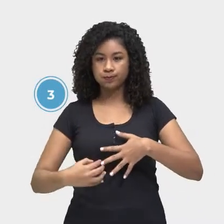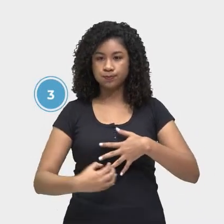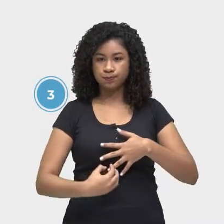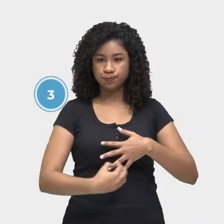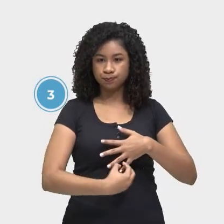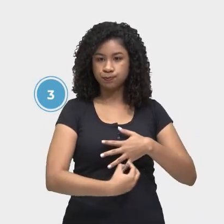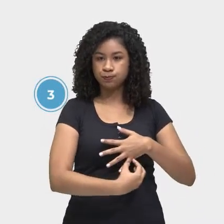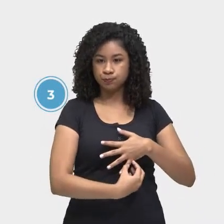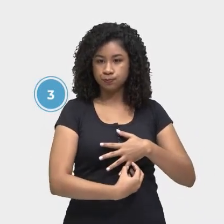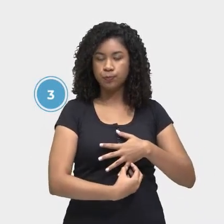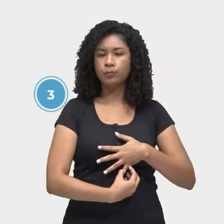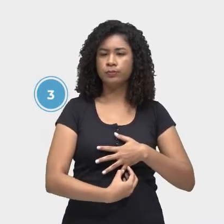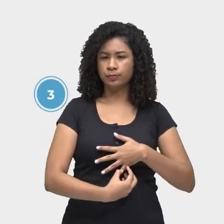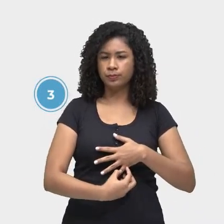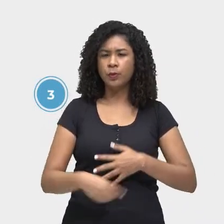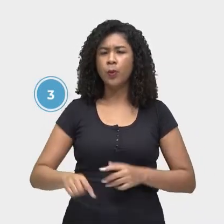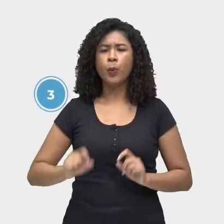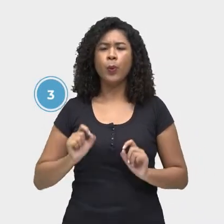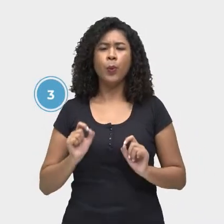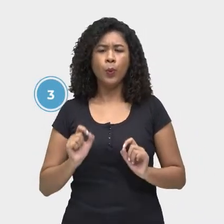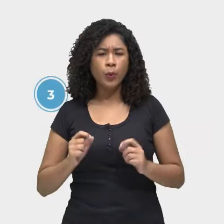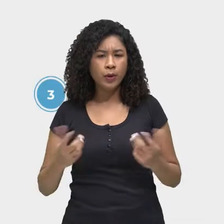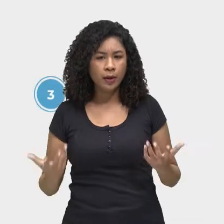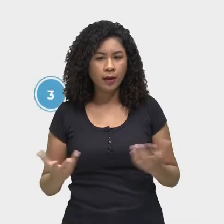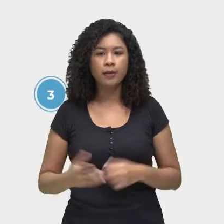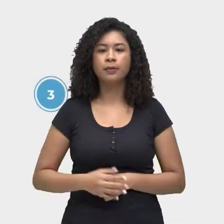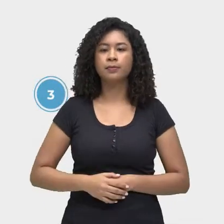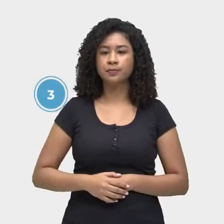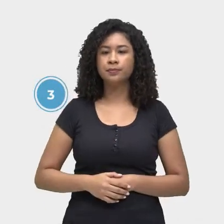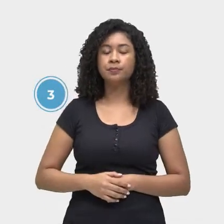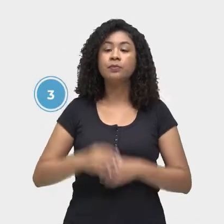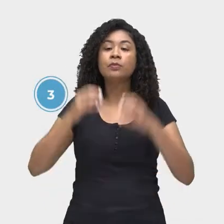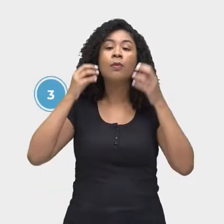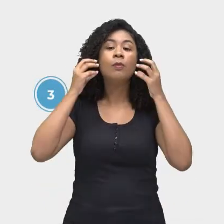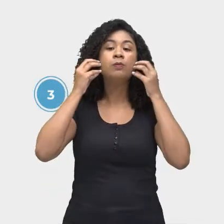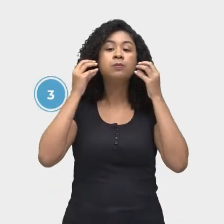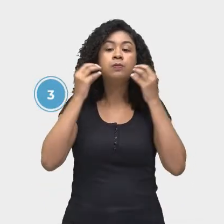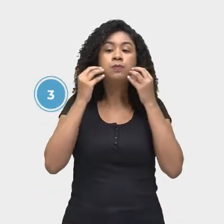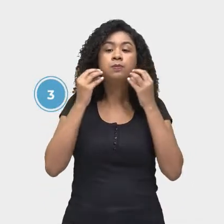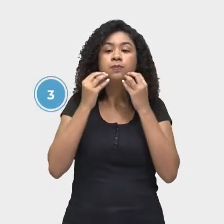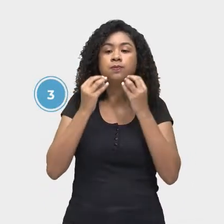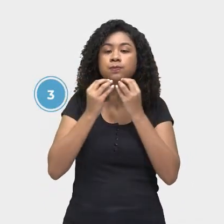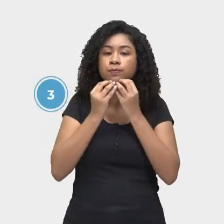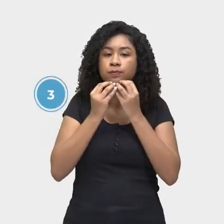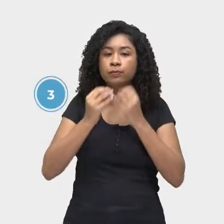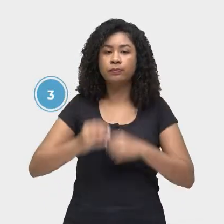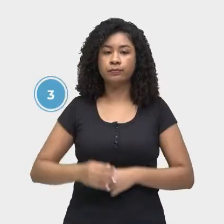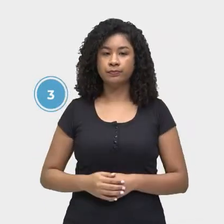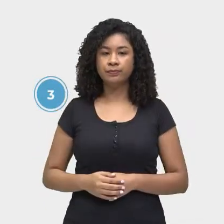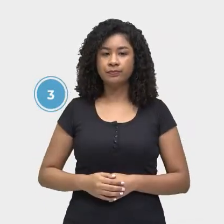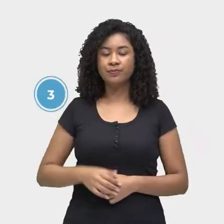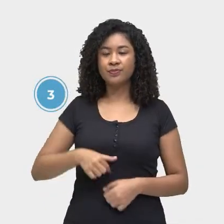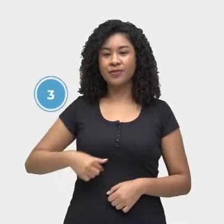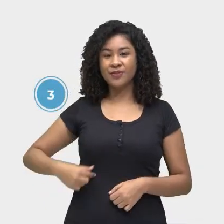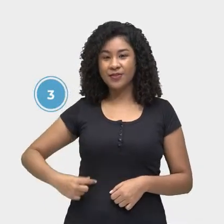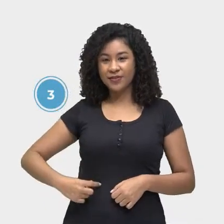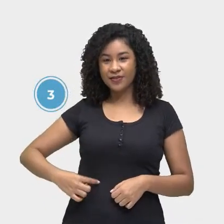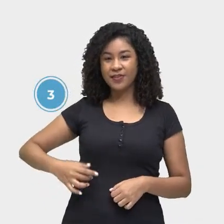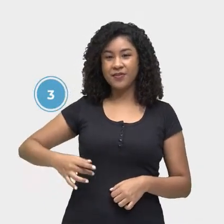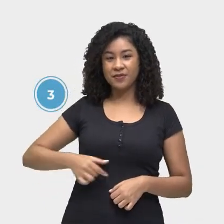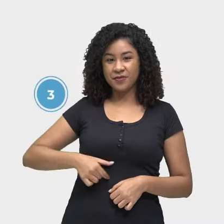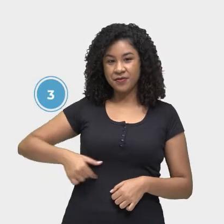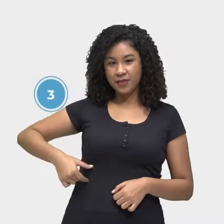E as nossas glândulas anexas são as glândulas salivares, o fígado e o pâncreas. Por que